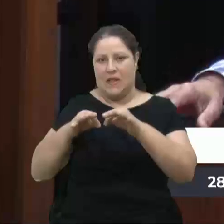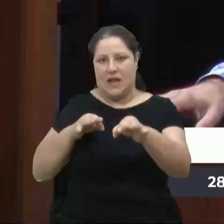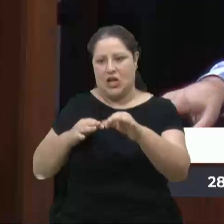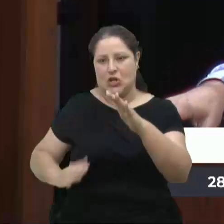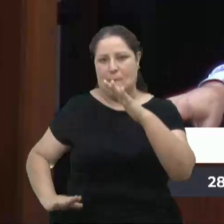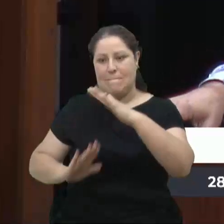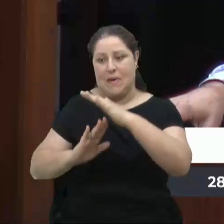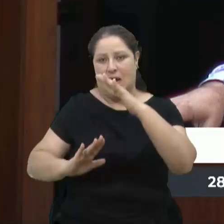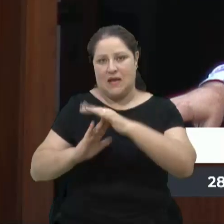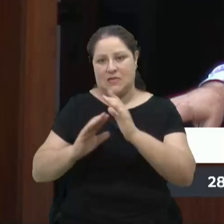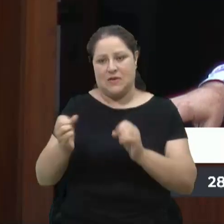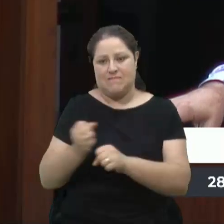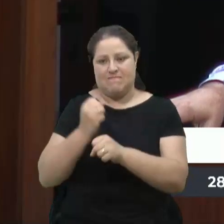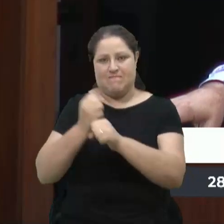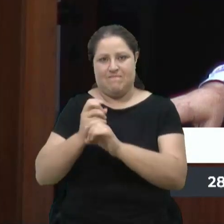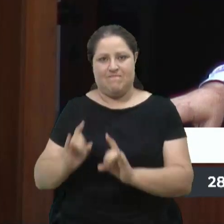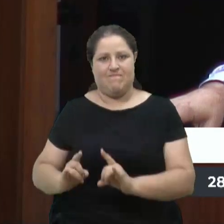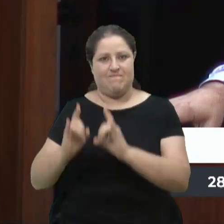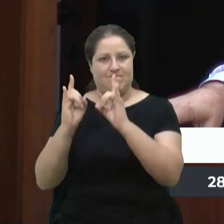as edificações.